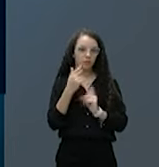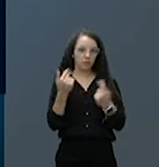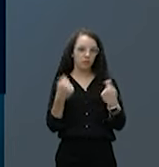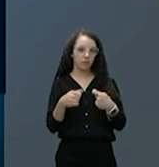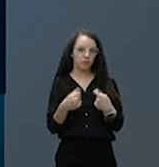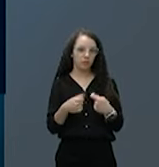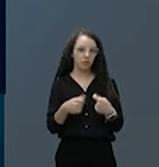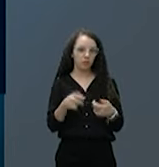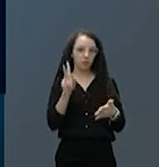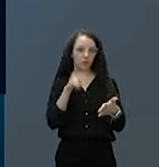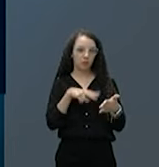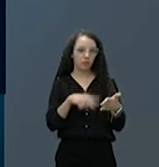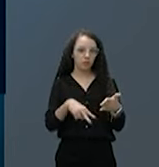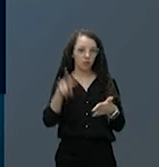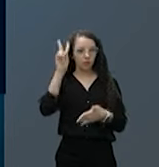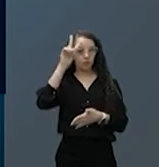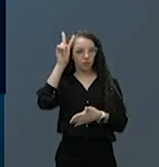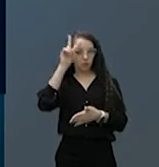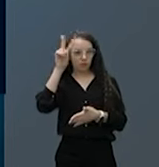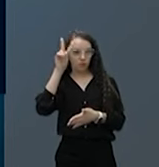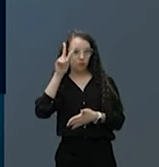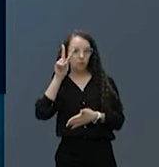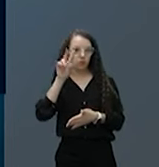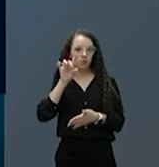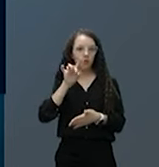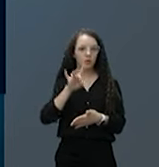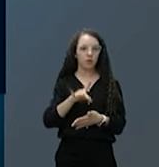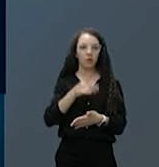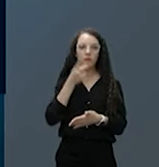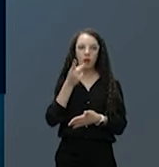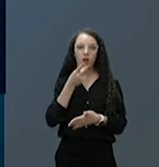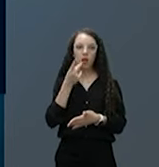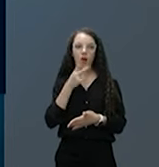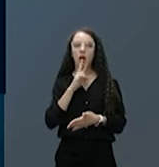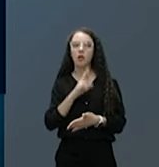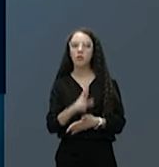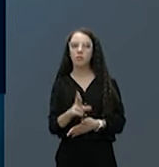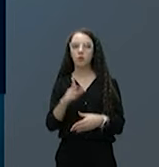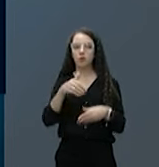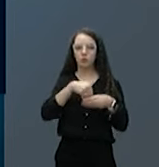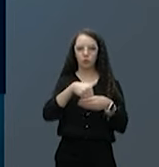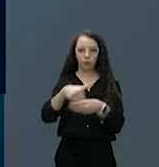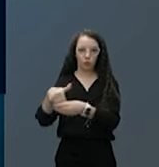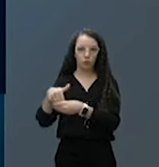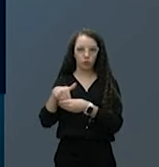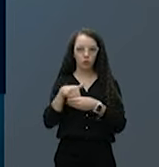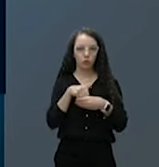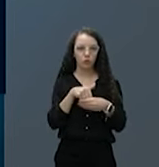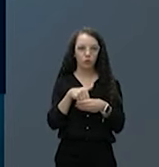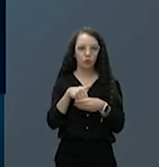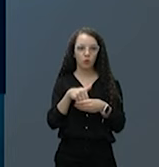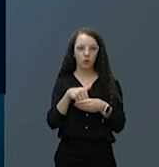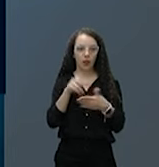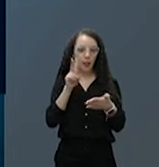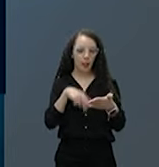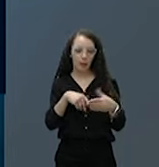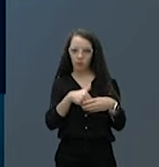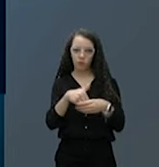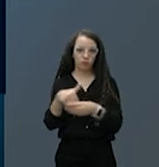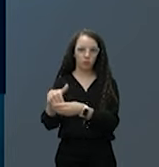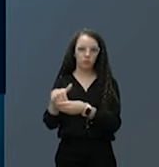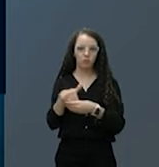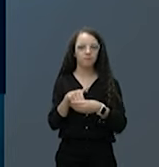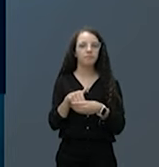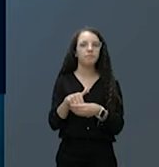Vossa Excelência dizer o resultado do seu voto para que o revisor o faça também. Sim, porque eu não vou fazer a leitura do voto. Sim. Eu vou apenas.